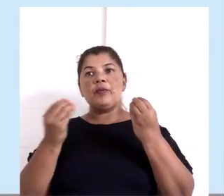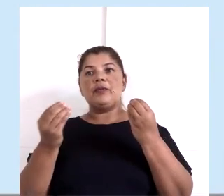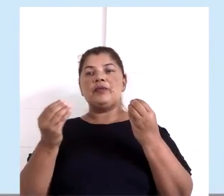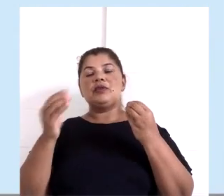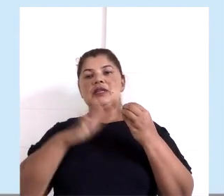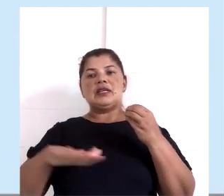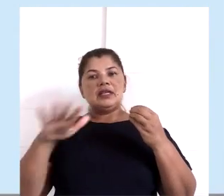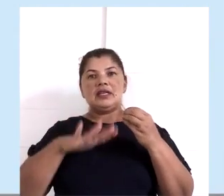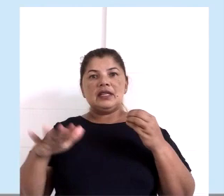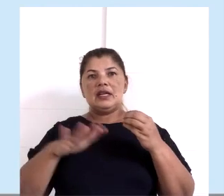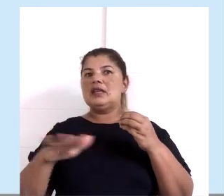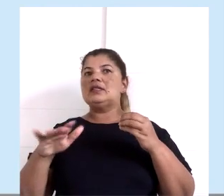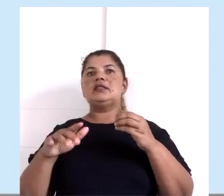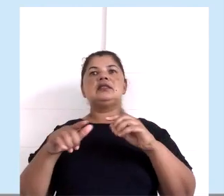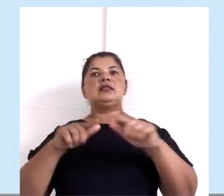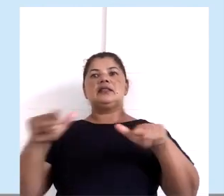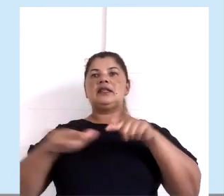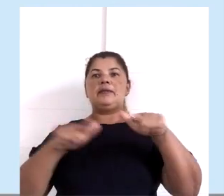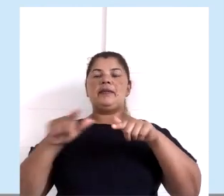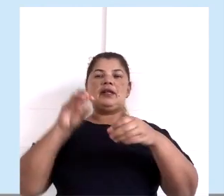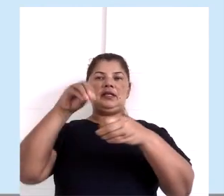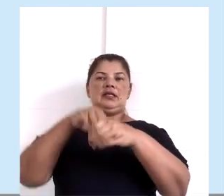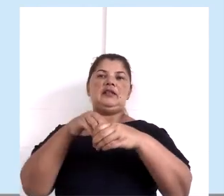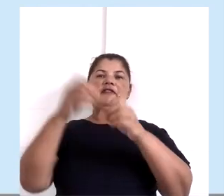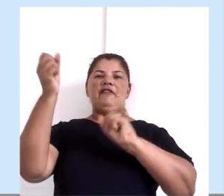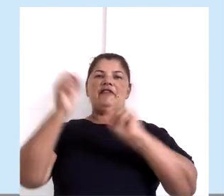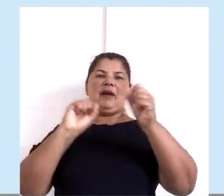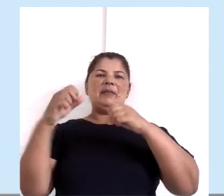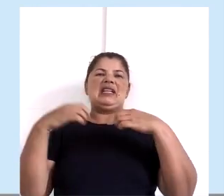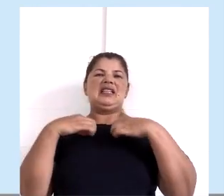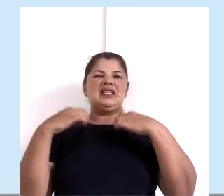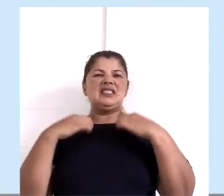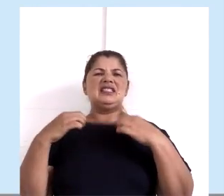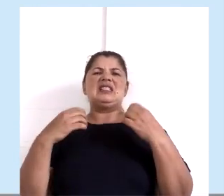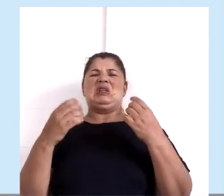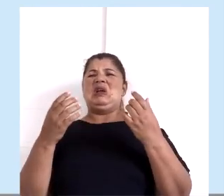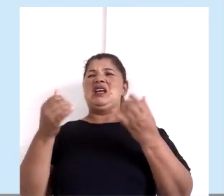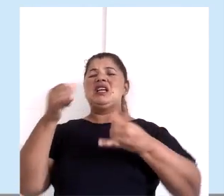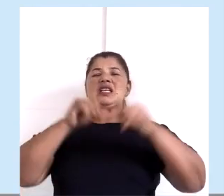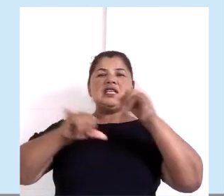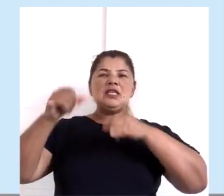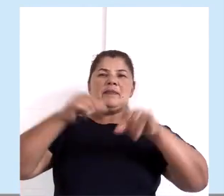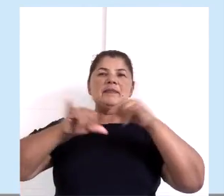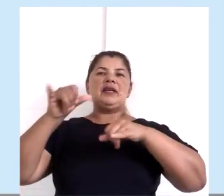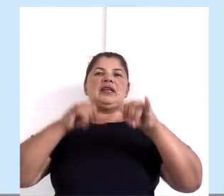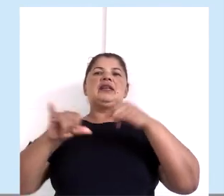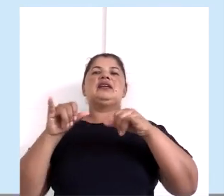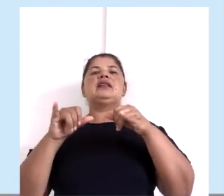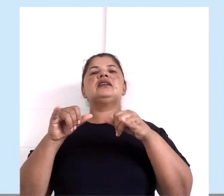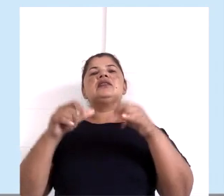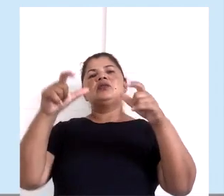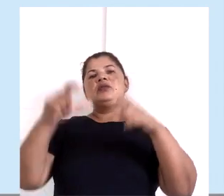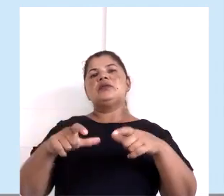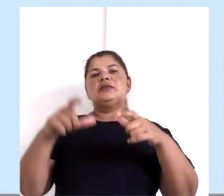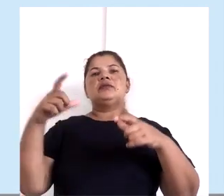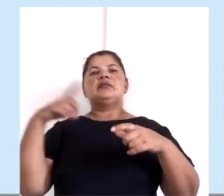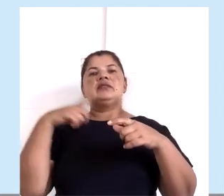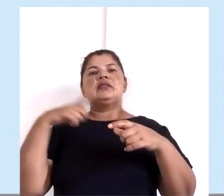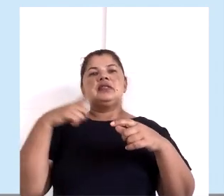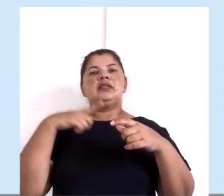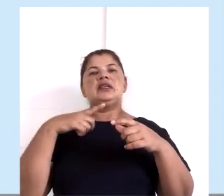de crianças trabalhando em fábricas de tecido com muita química, tá? Em ambientes que